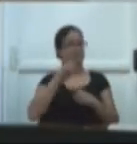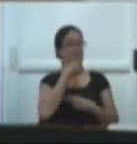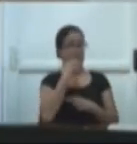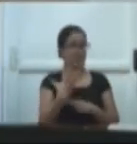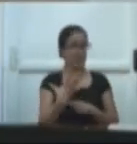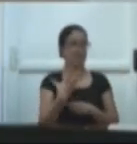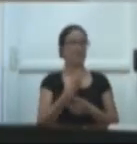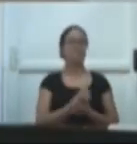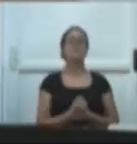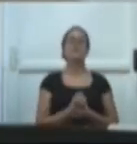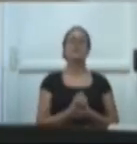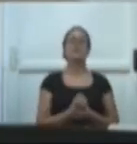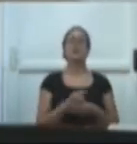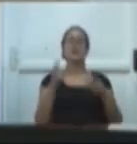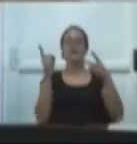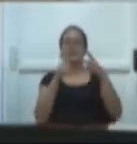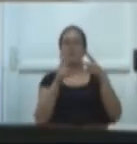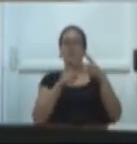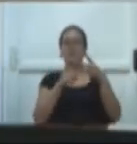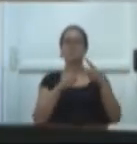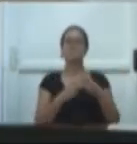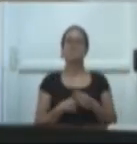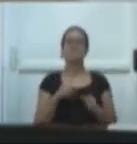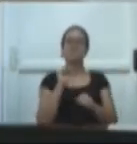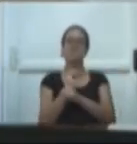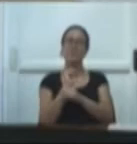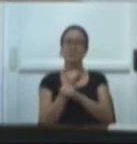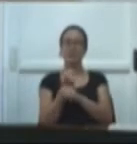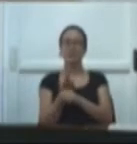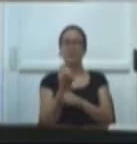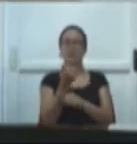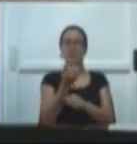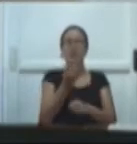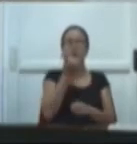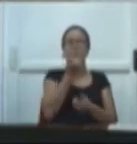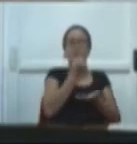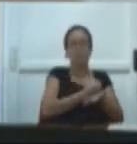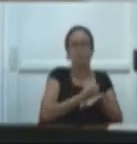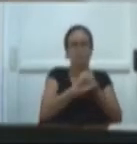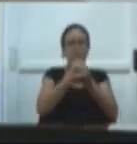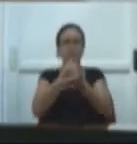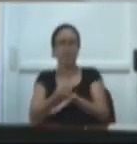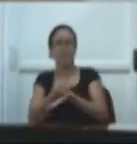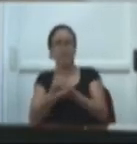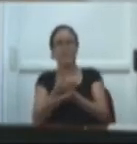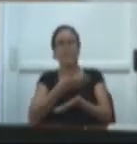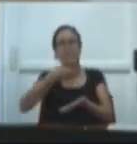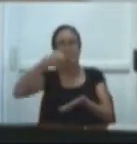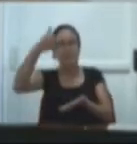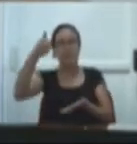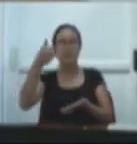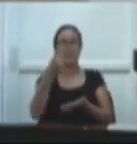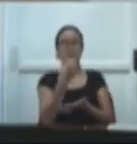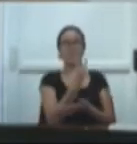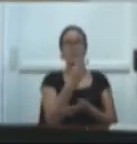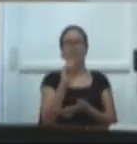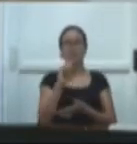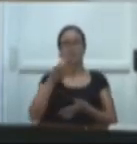revisão do Vale Alimentação para todos os servidores do Poder Legislativo Municipal em um reajuste de